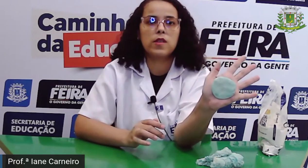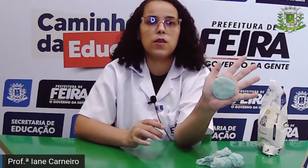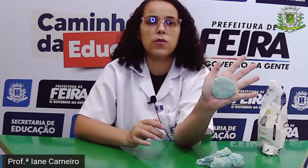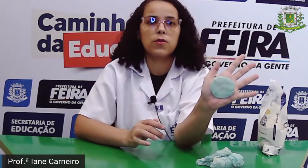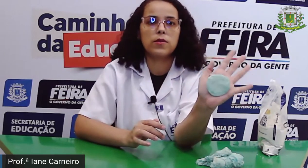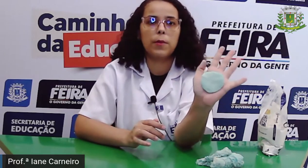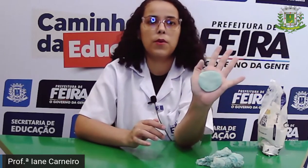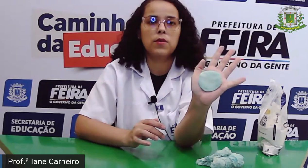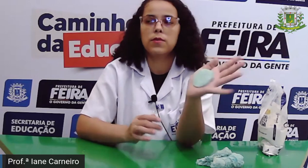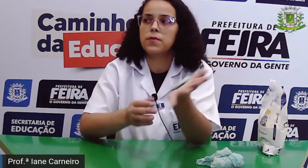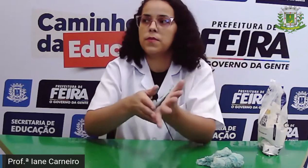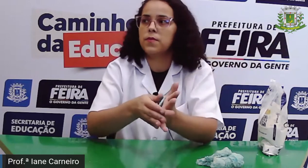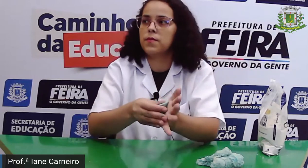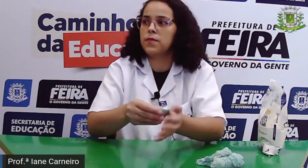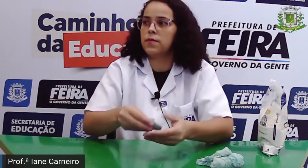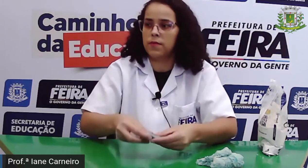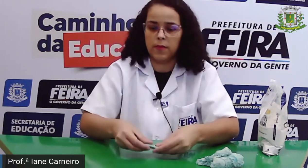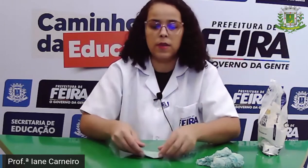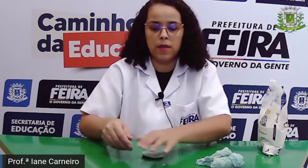O círculo, tá bom?